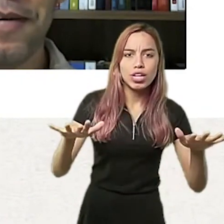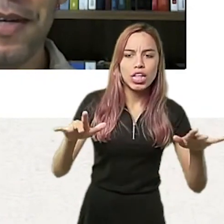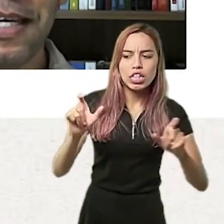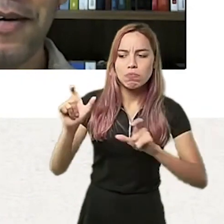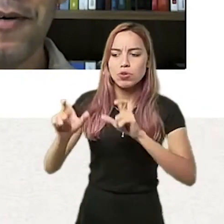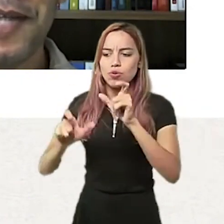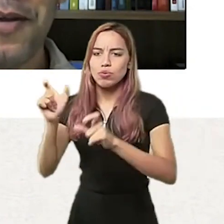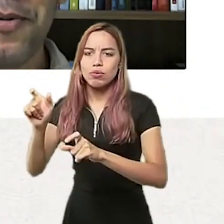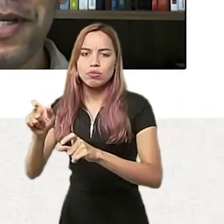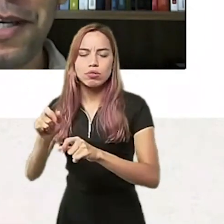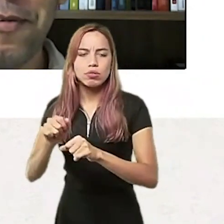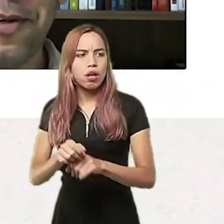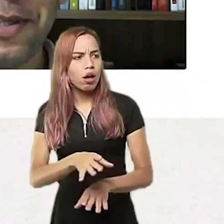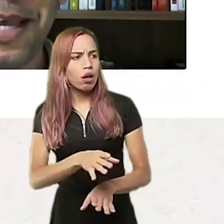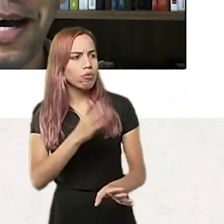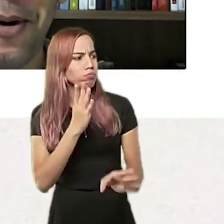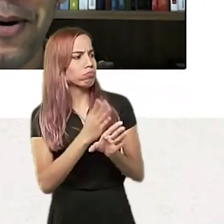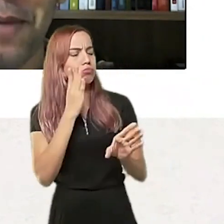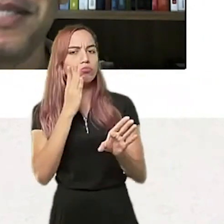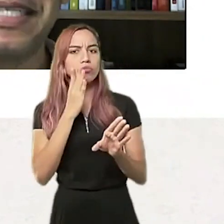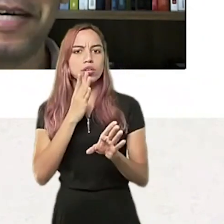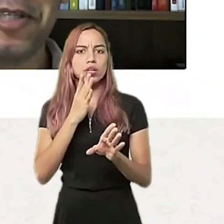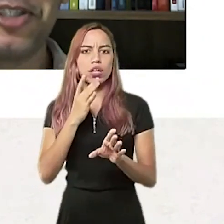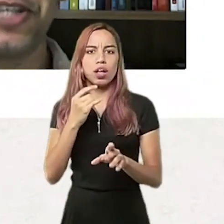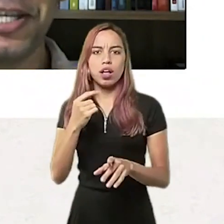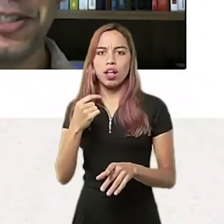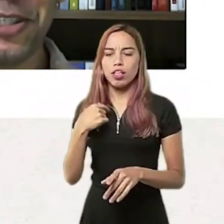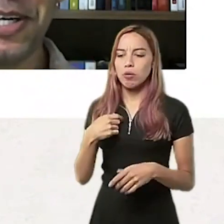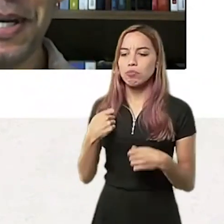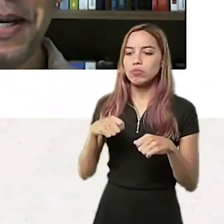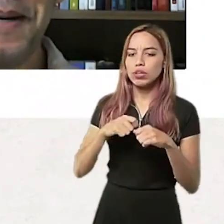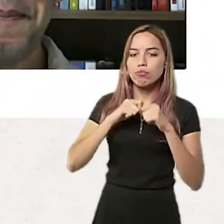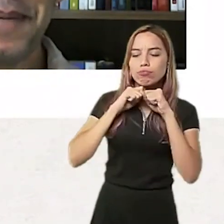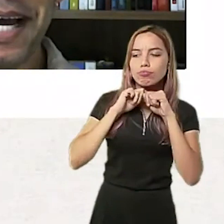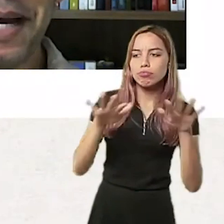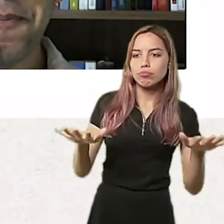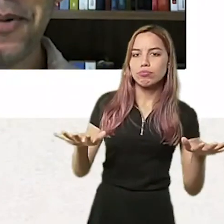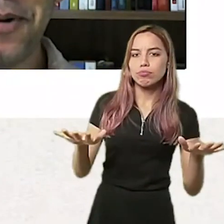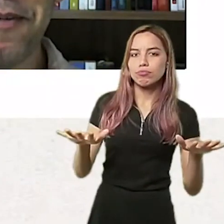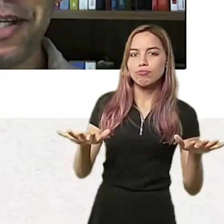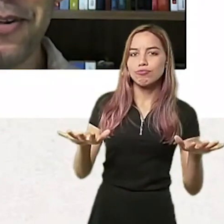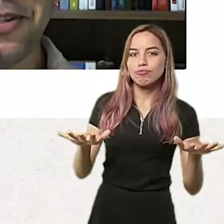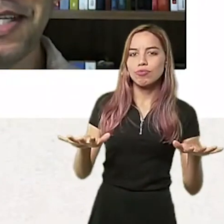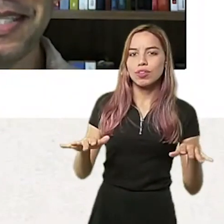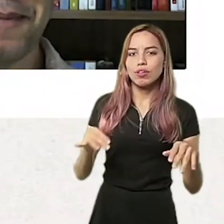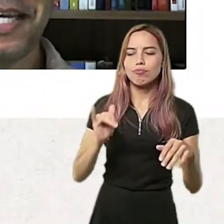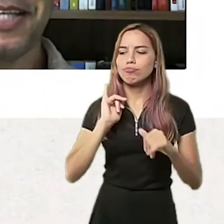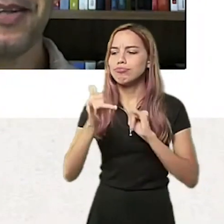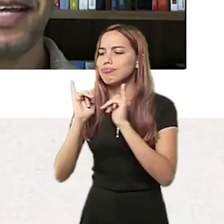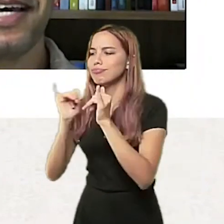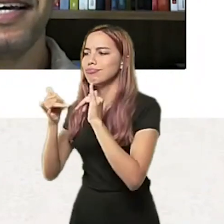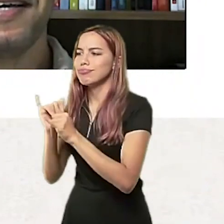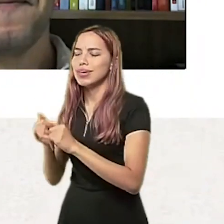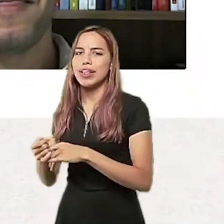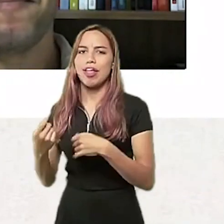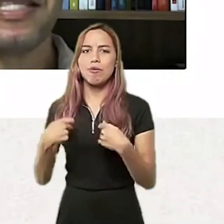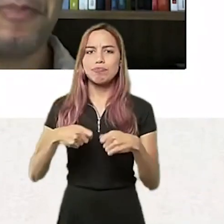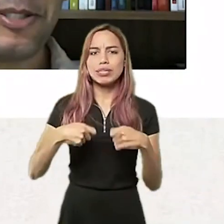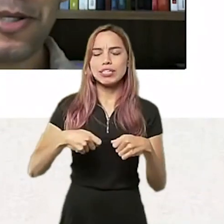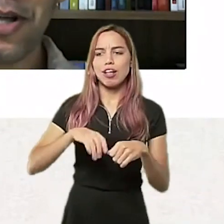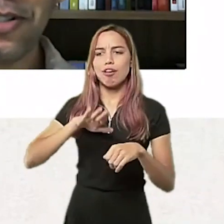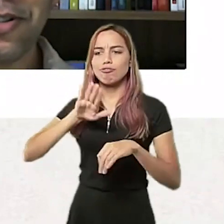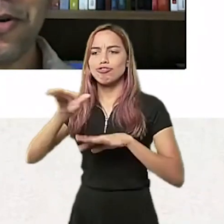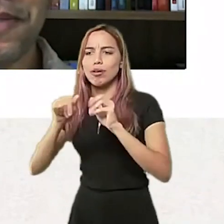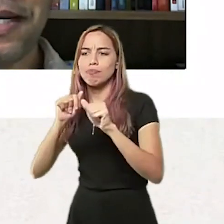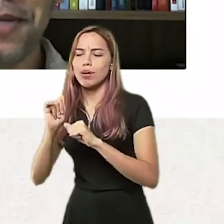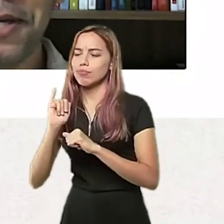Eu dizia, olha, vai sair um livro e tal. Eu precisava de gente para o evento de lançamento, né? Mas